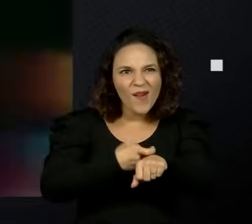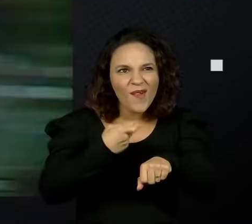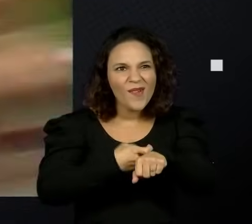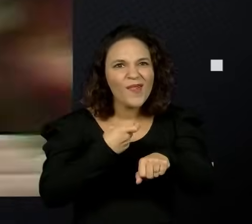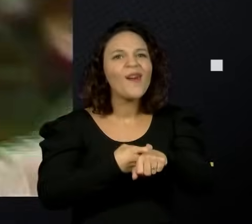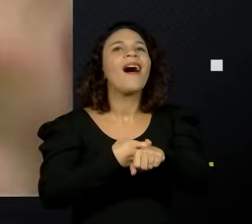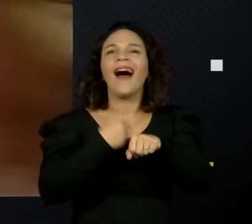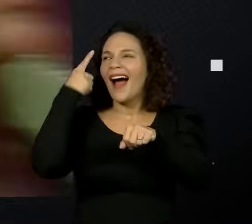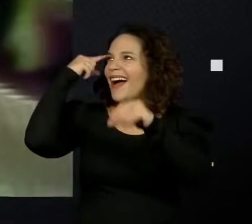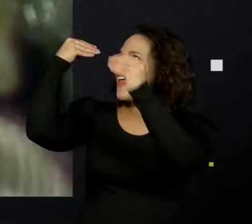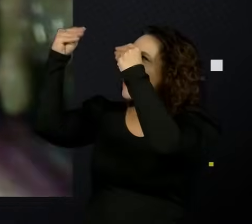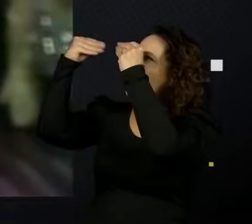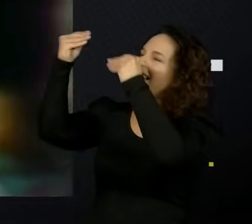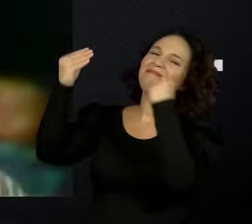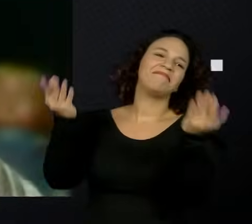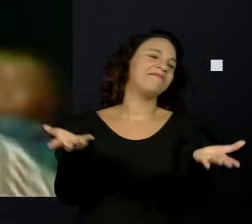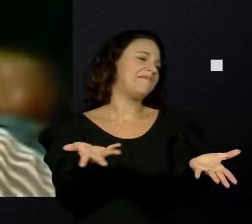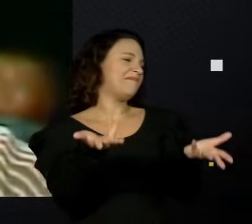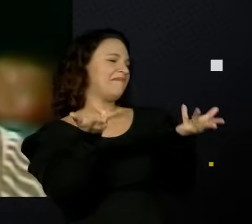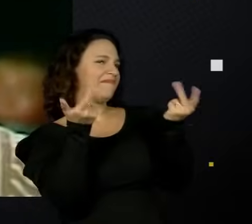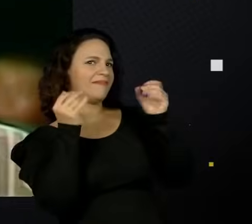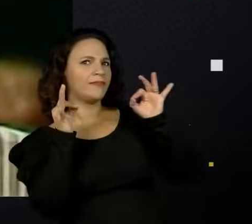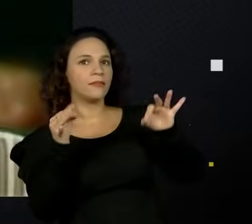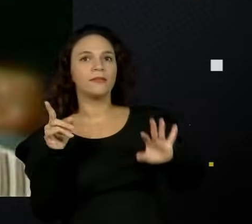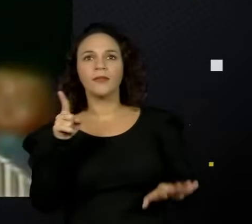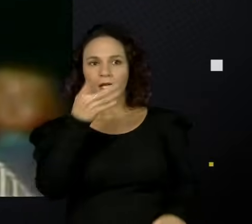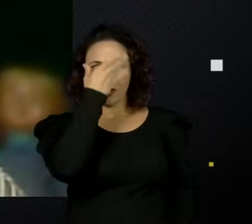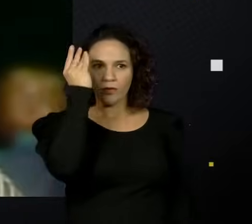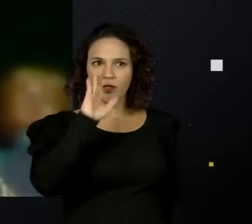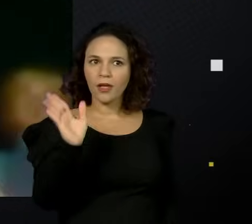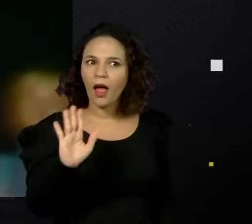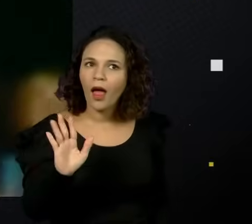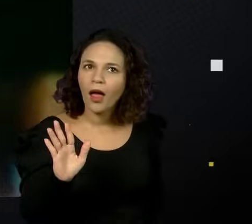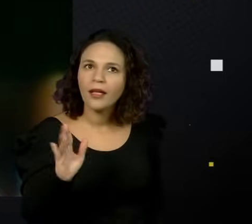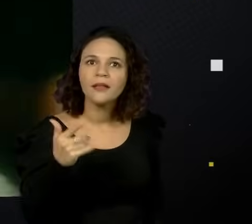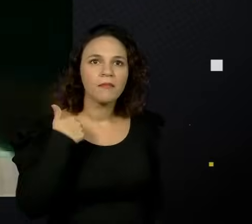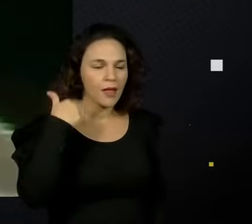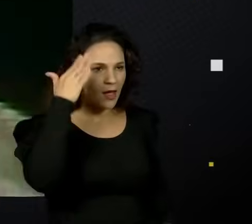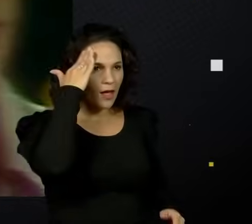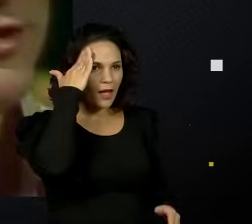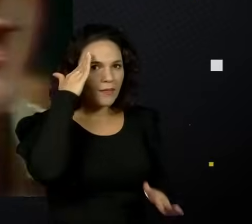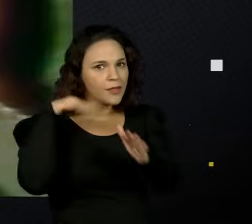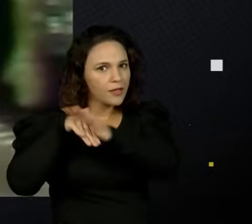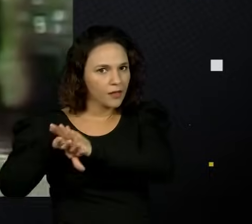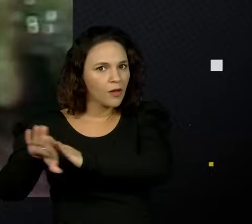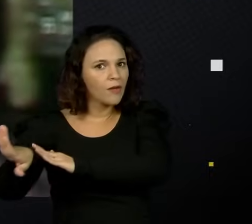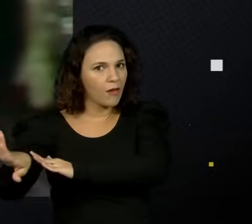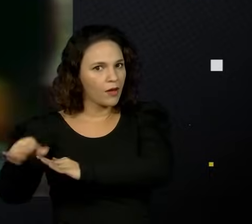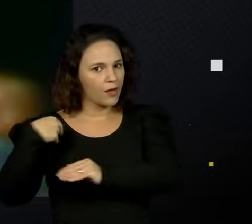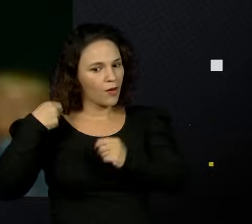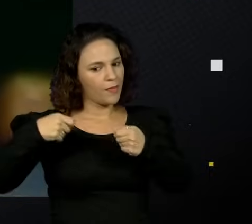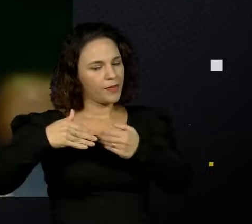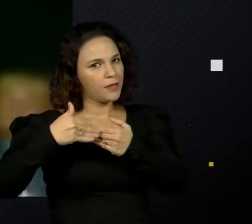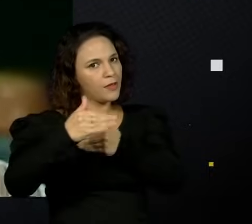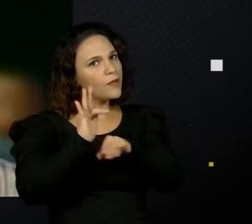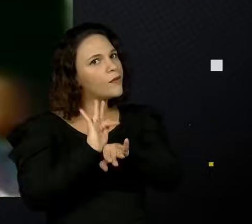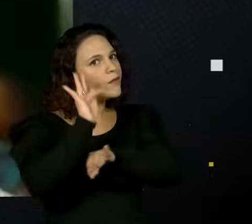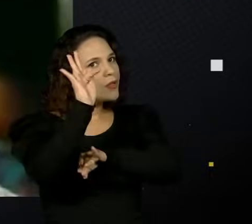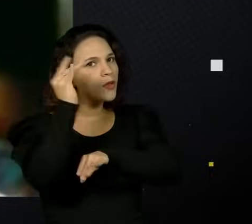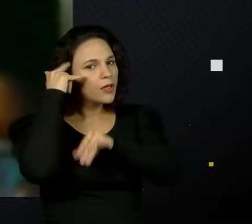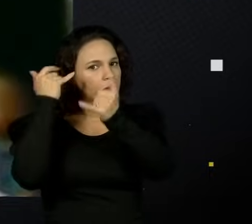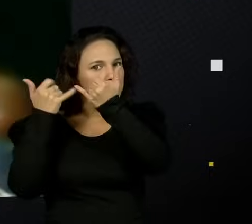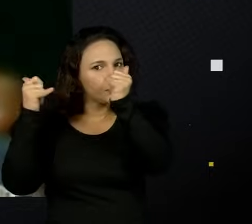de papelão é sensacional. Mas o senhor não se esqueça da minha, hein? O senhor deixa a minha guardadinha que eu posso precisar a qualquer instante, hein? Não se esqueça os fios, o